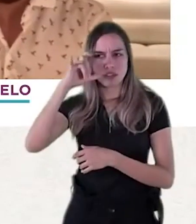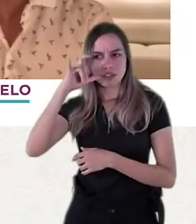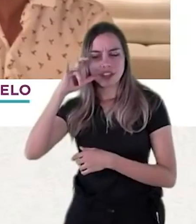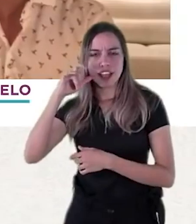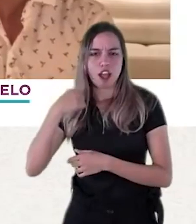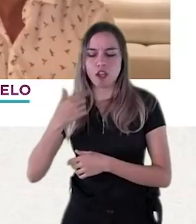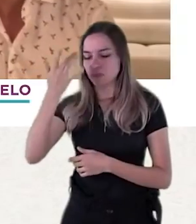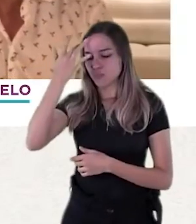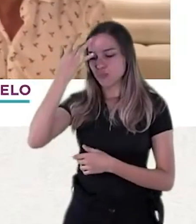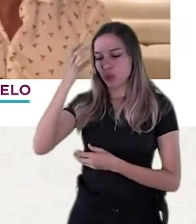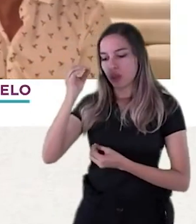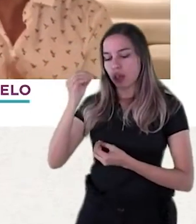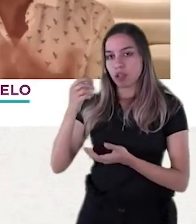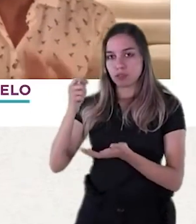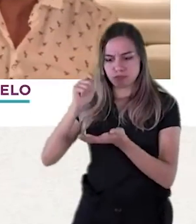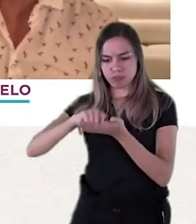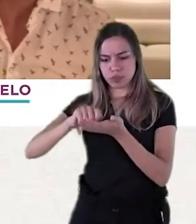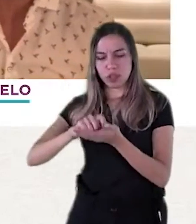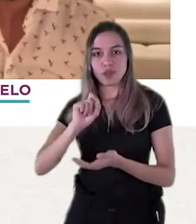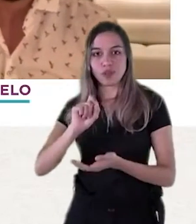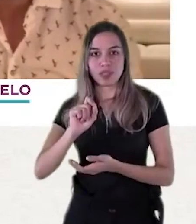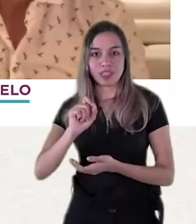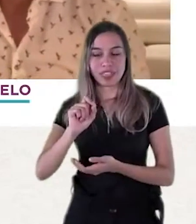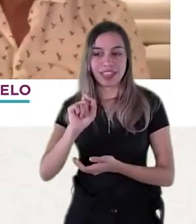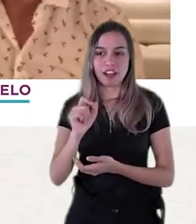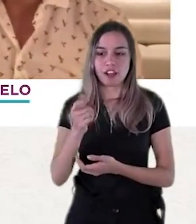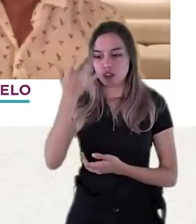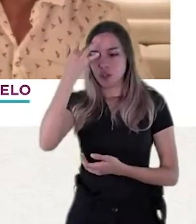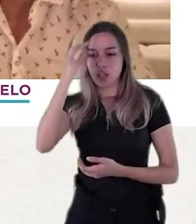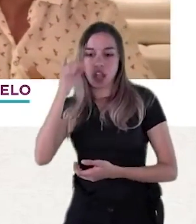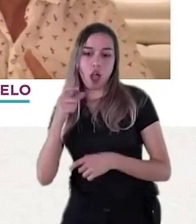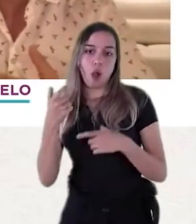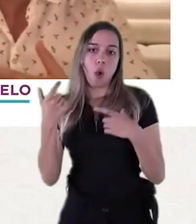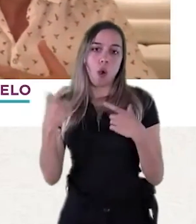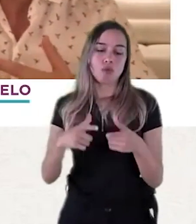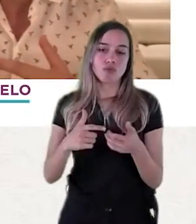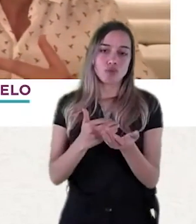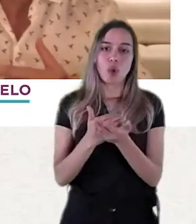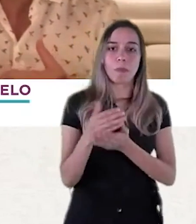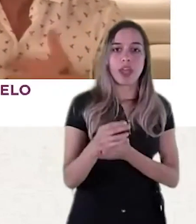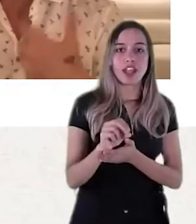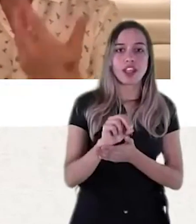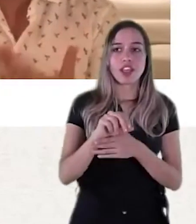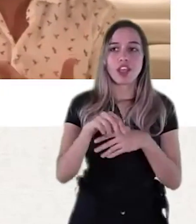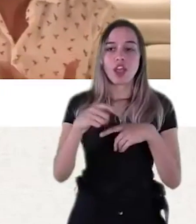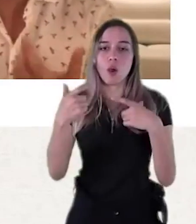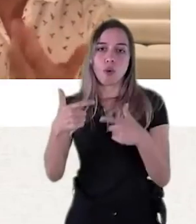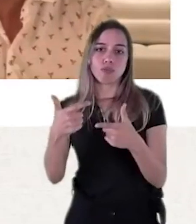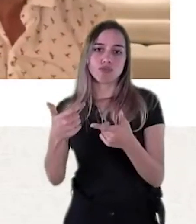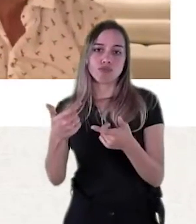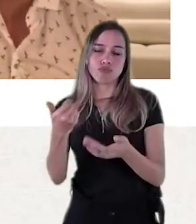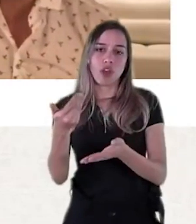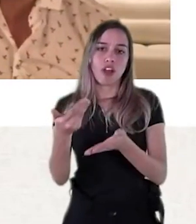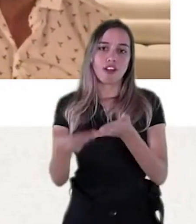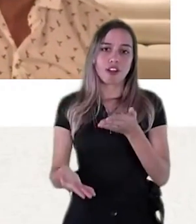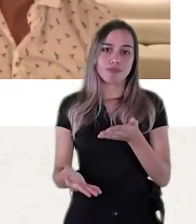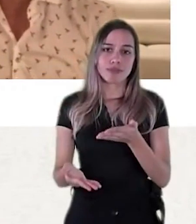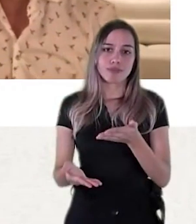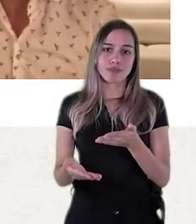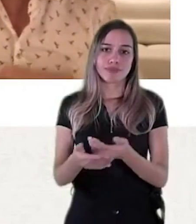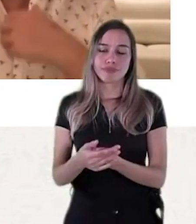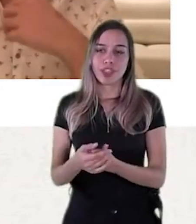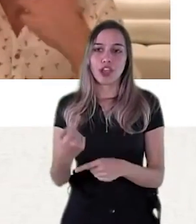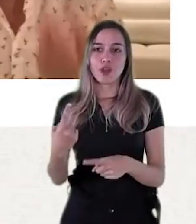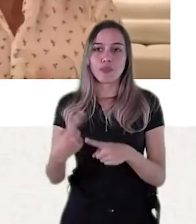onde começa o outro. Isso é culpa do Paulo. O Paulo nos mostrou a sua alma, mostrando a alma de sua